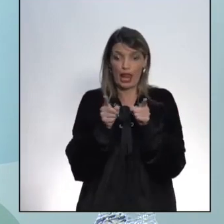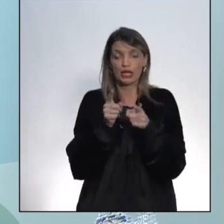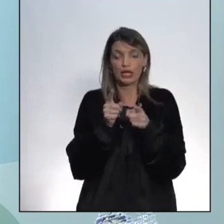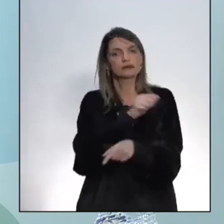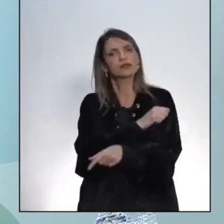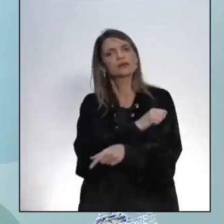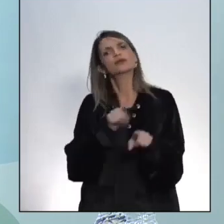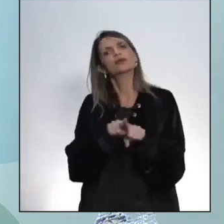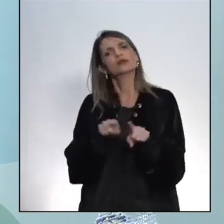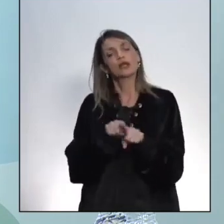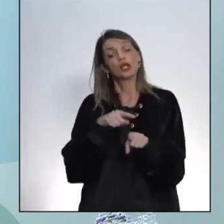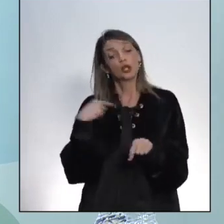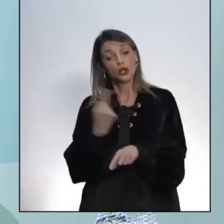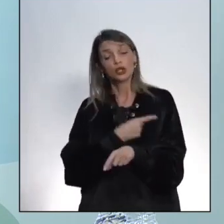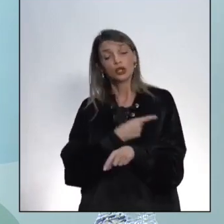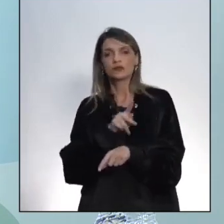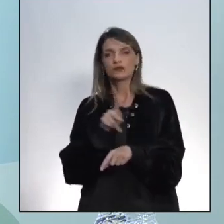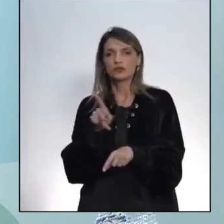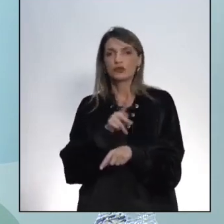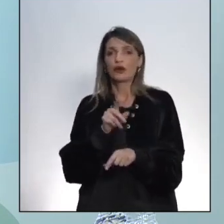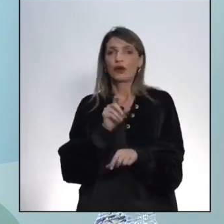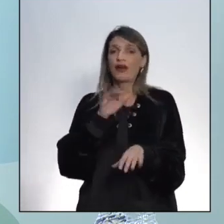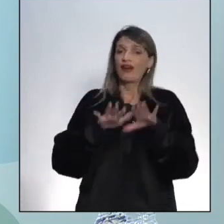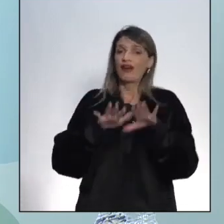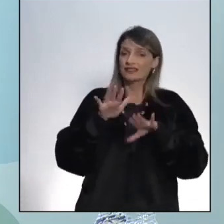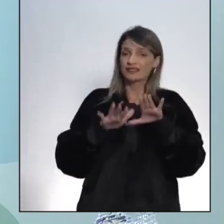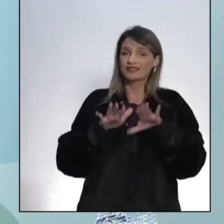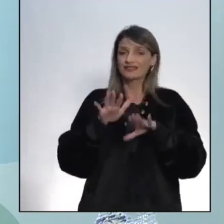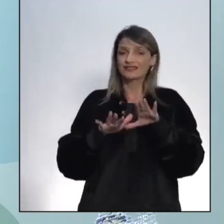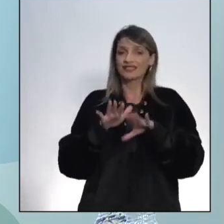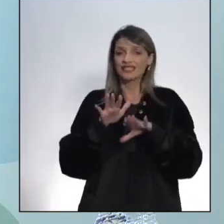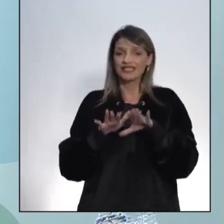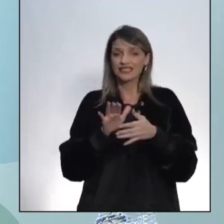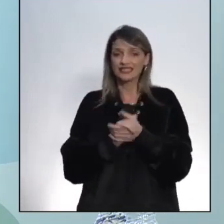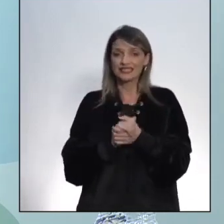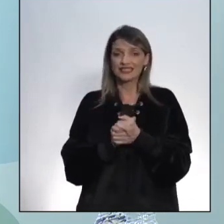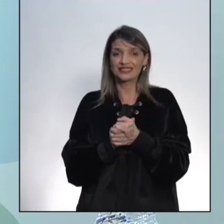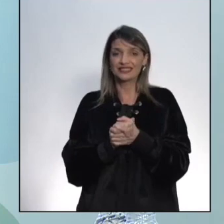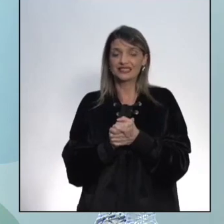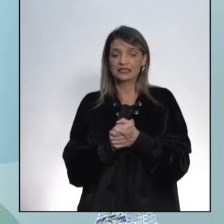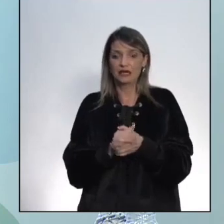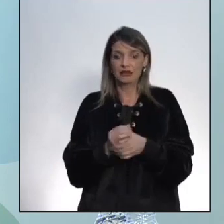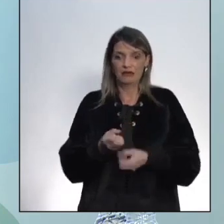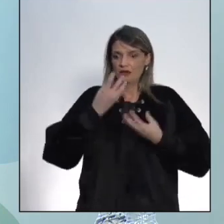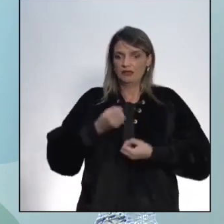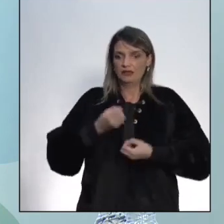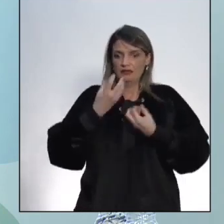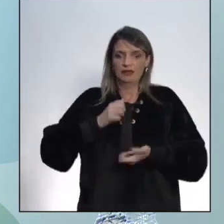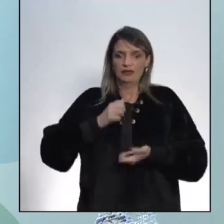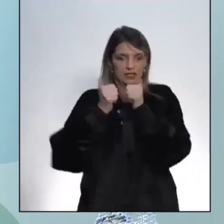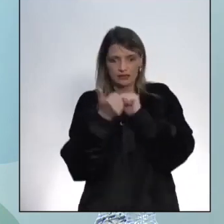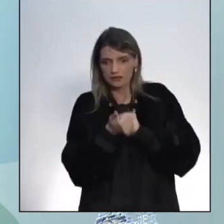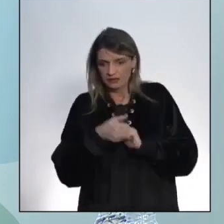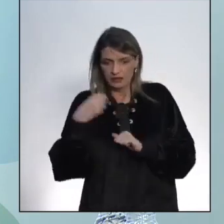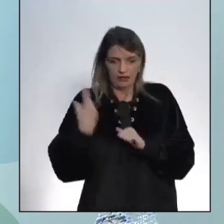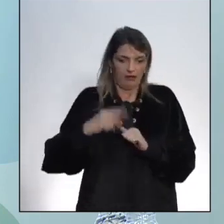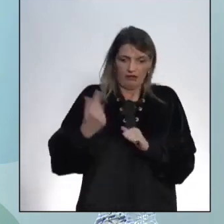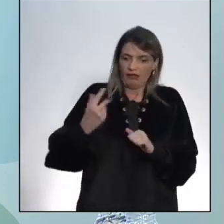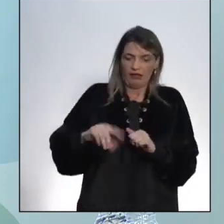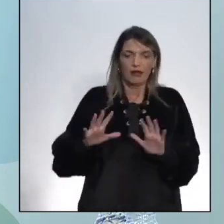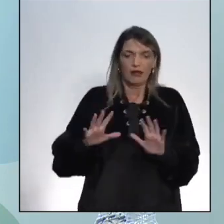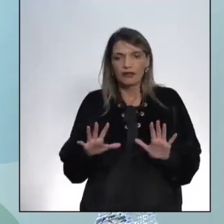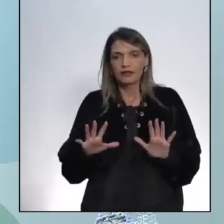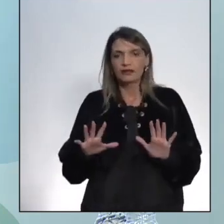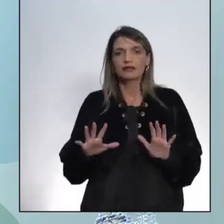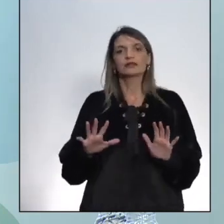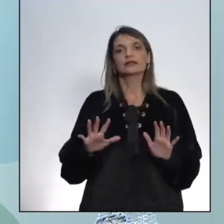mesmo. Nós, professores, estamos em alguns momentos sendo absorvidos por tantas informações e adaptações. A sua fala, Renato,